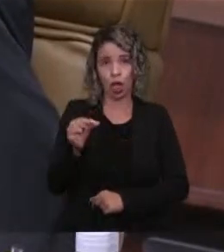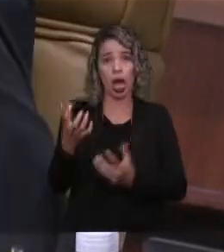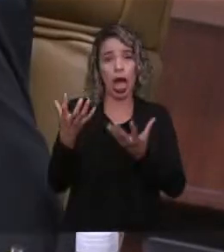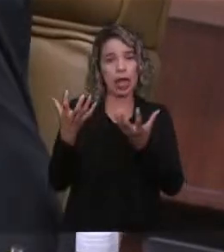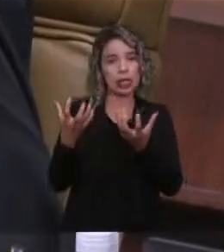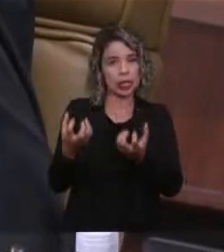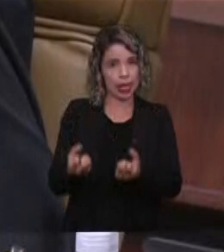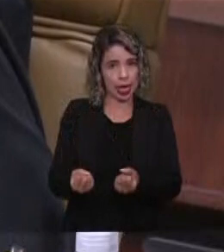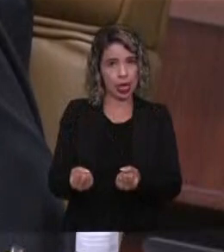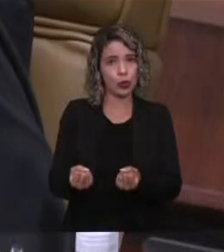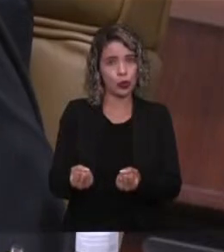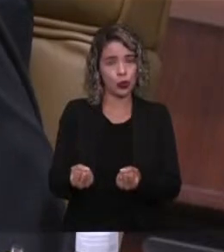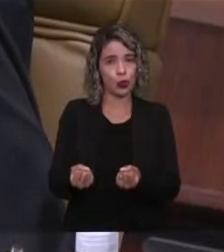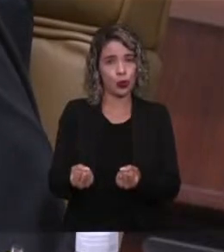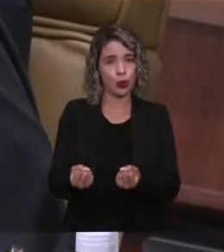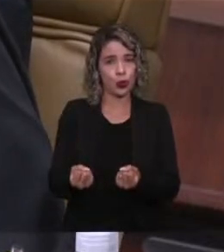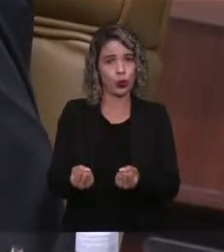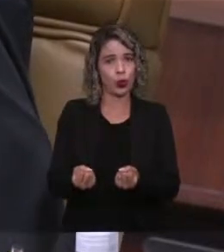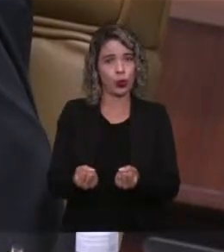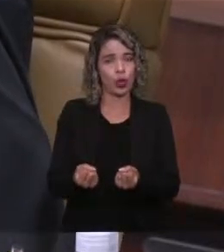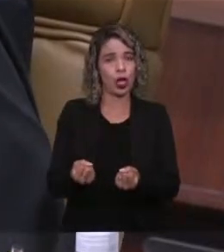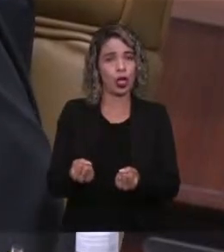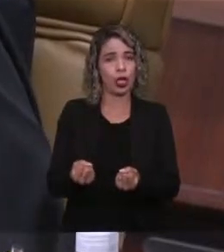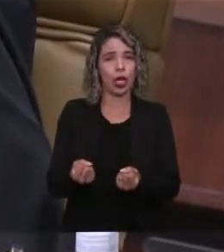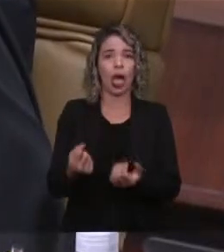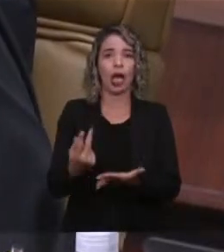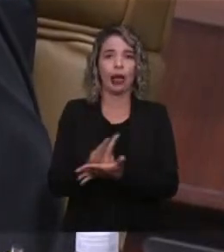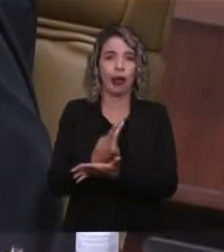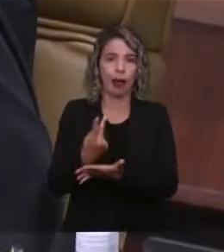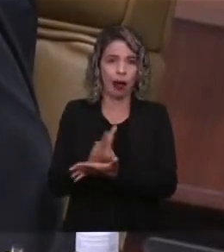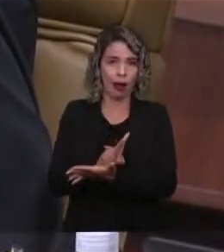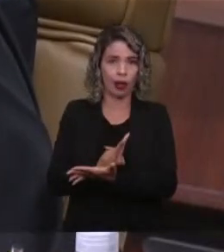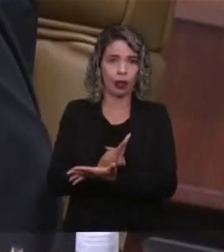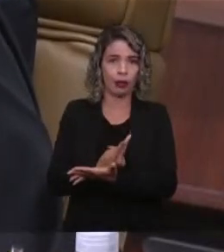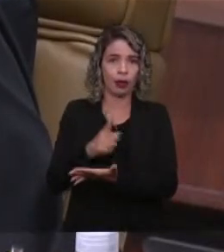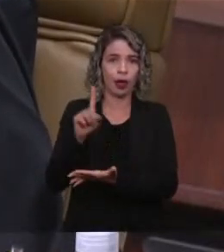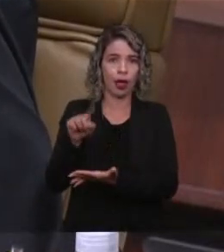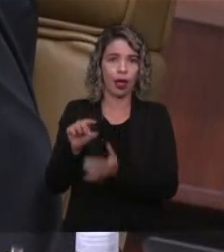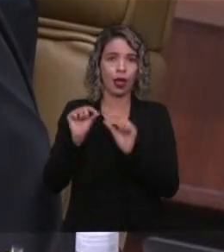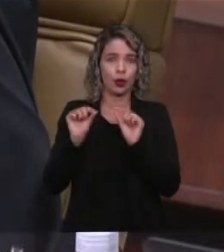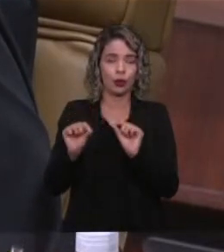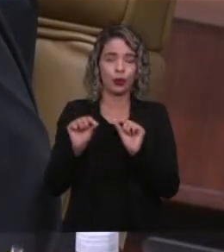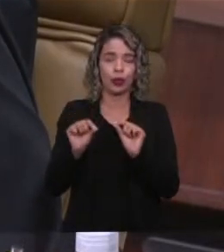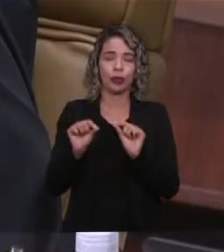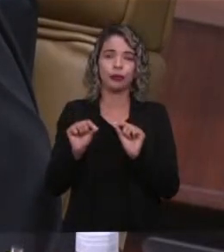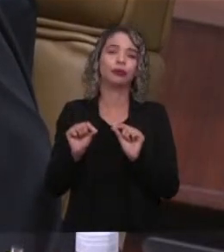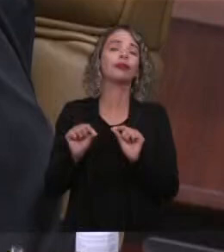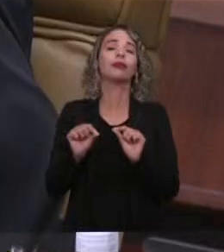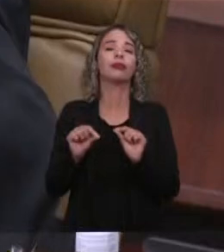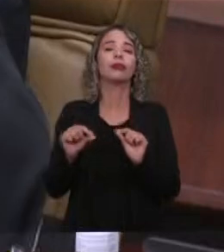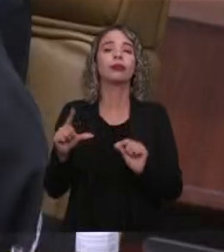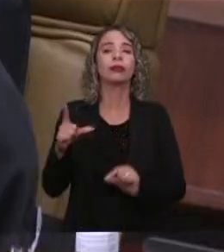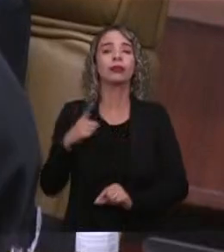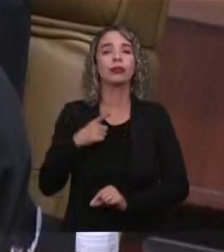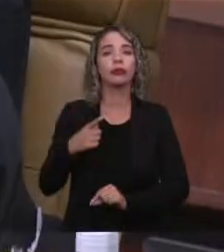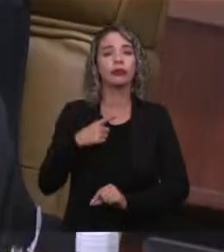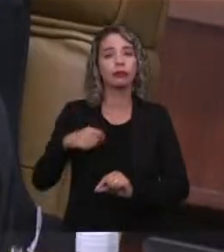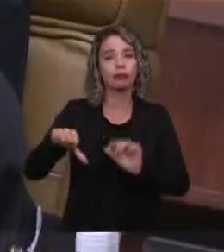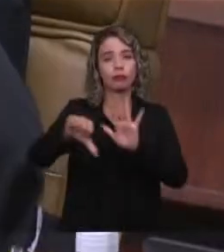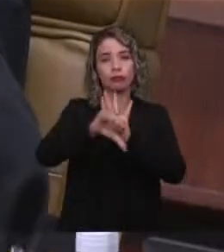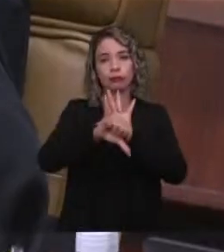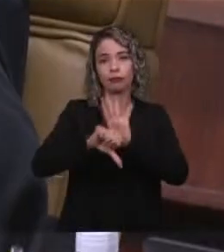reconhecer não ser correta, sob a minha ótica, a existência de